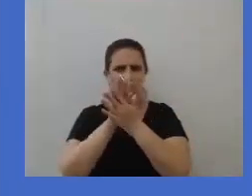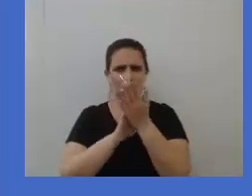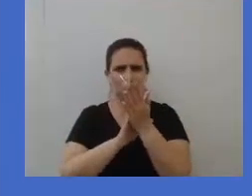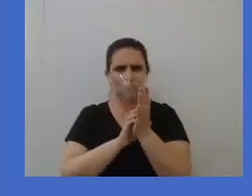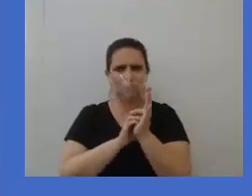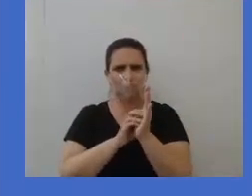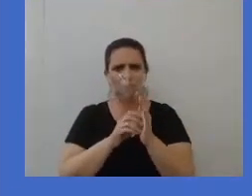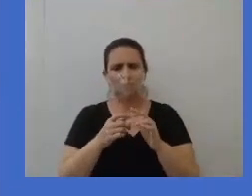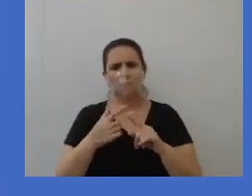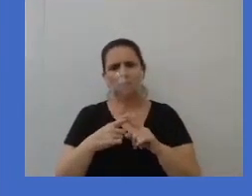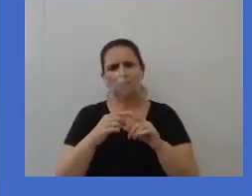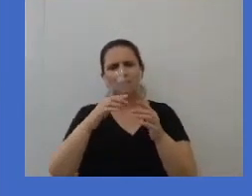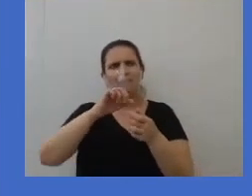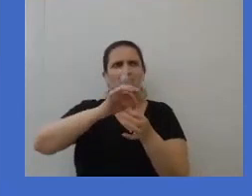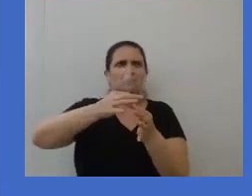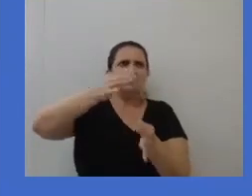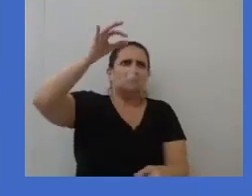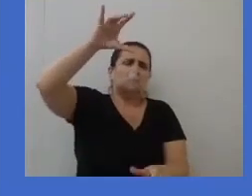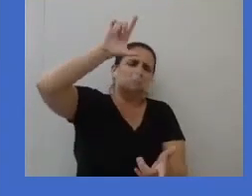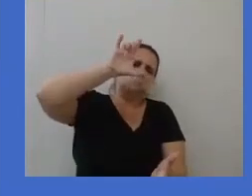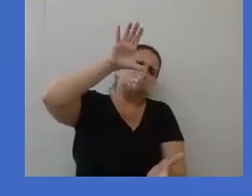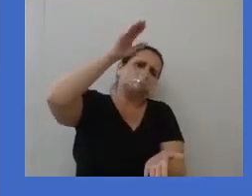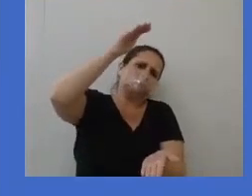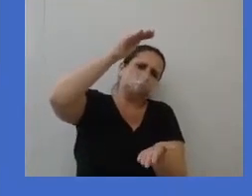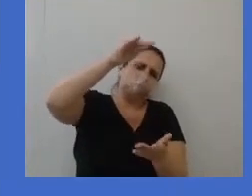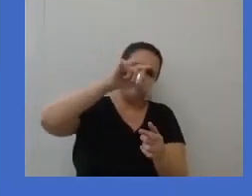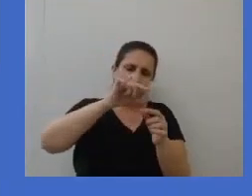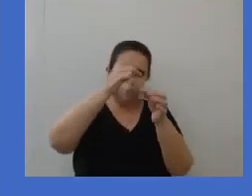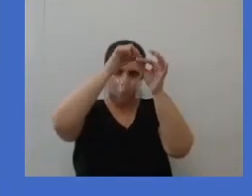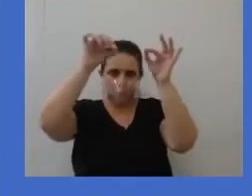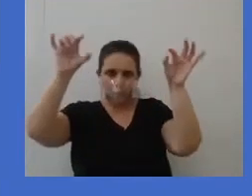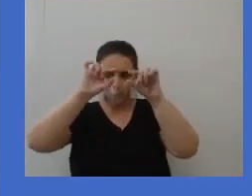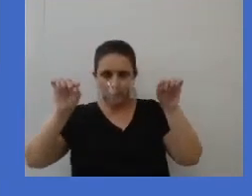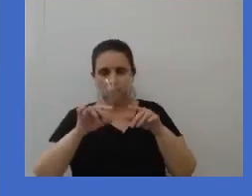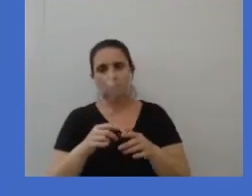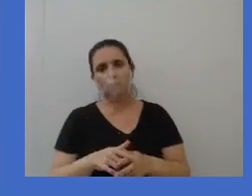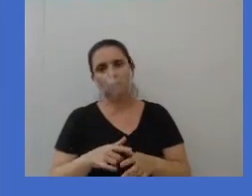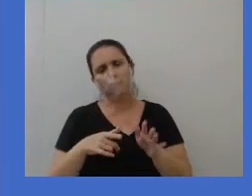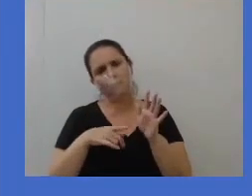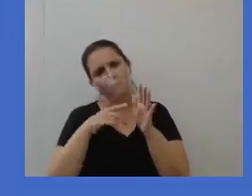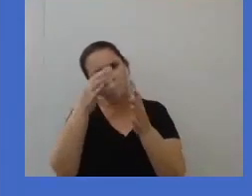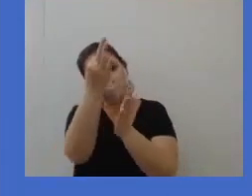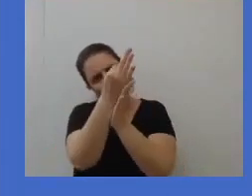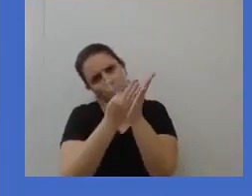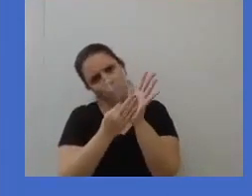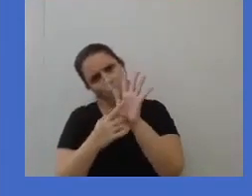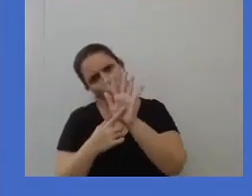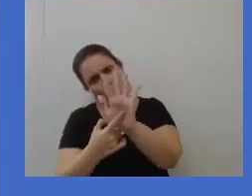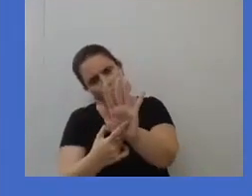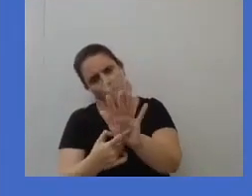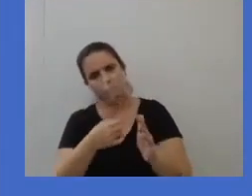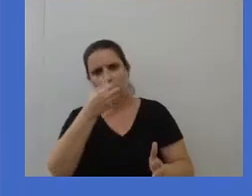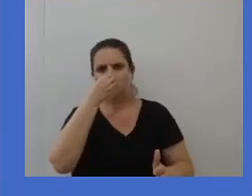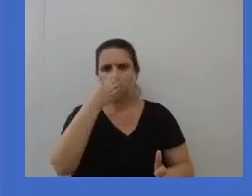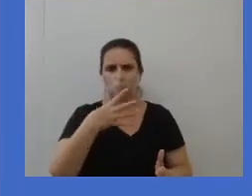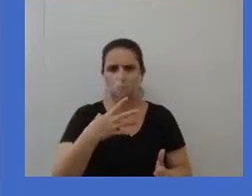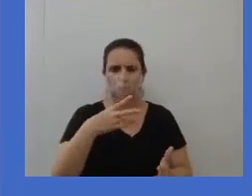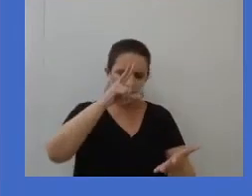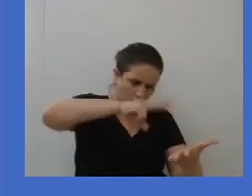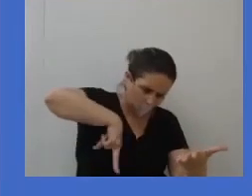ficar muito grande, era uma questão muito grande. A questão apresentou um texto mostrando os benefícios